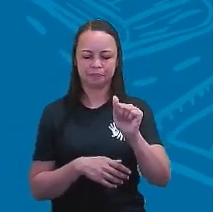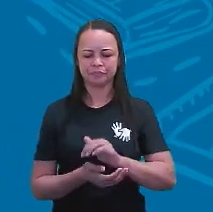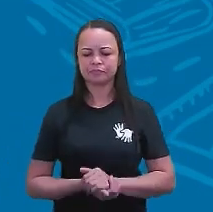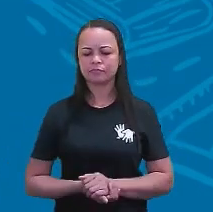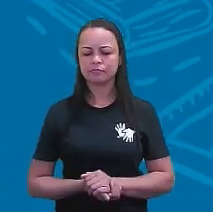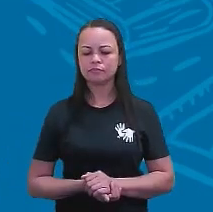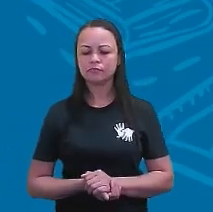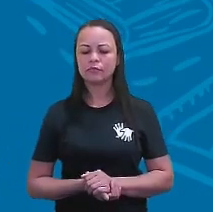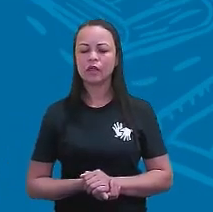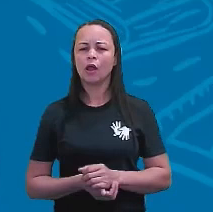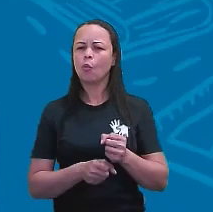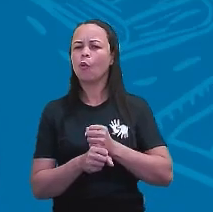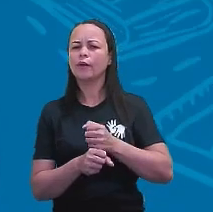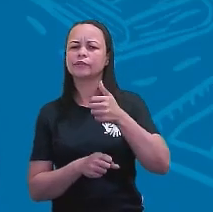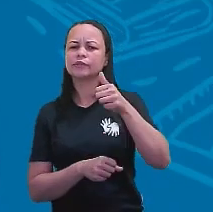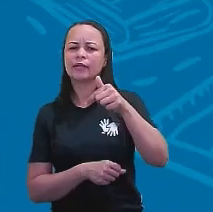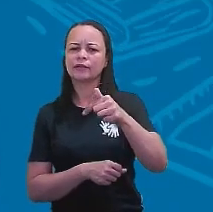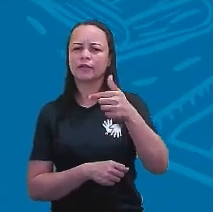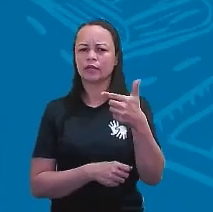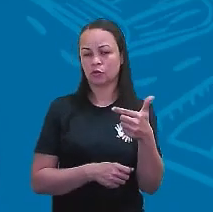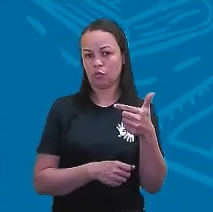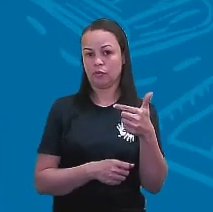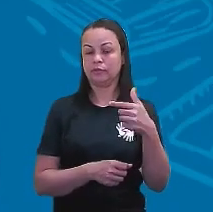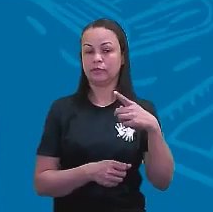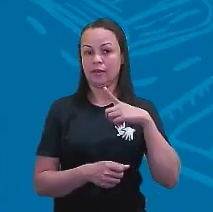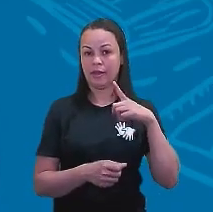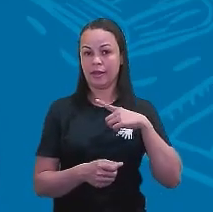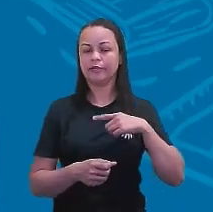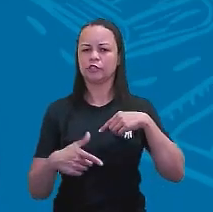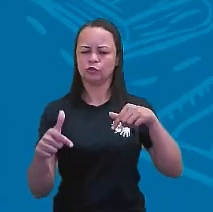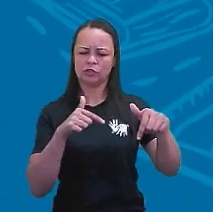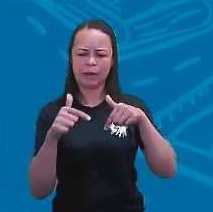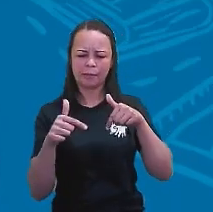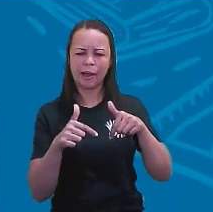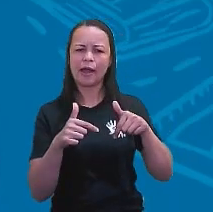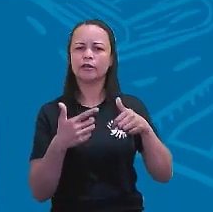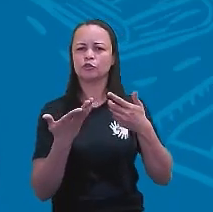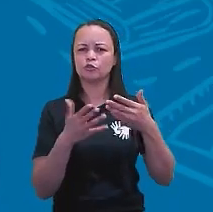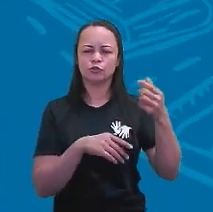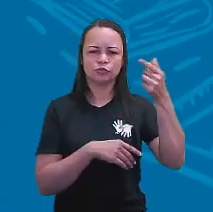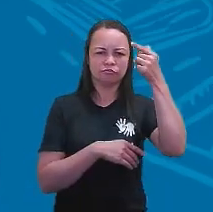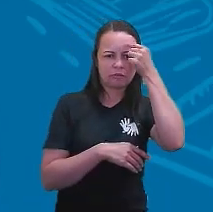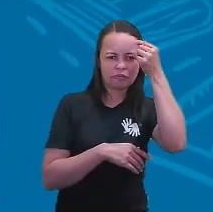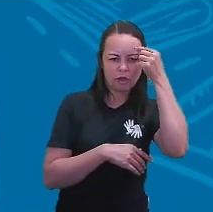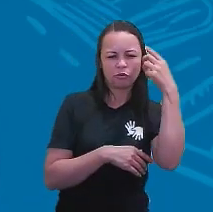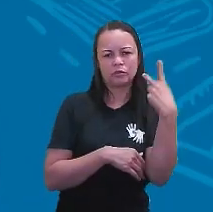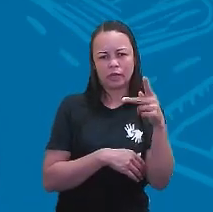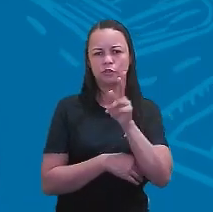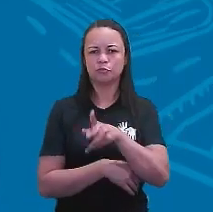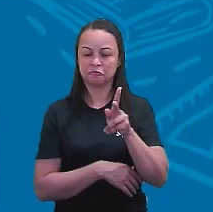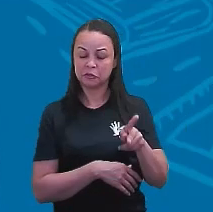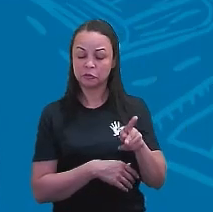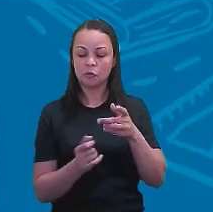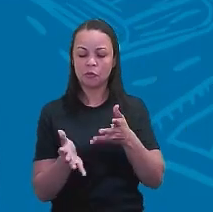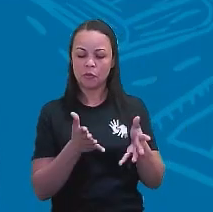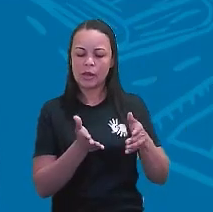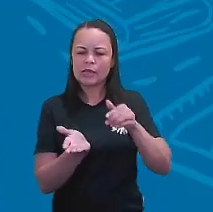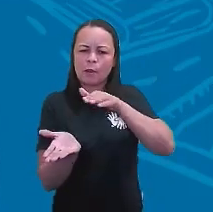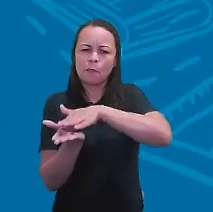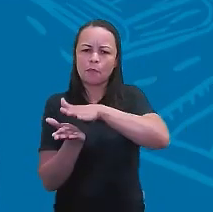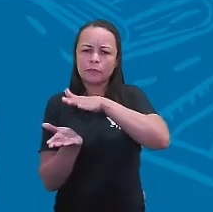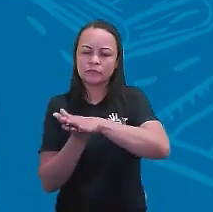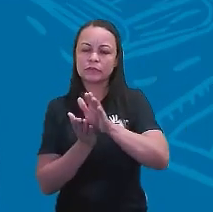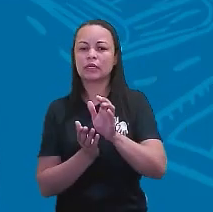acontece? Entre as atividades de professor da faculdade e a escrita de Avalovara, é publicado no